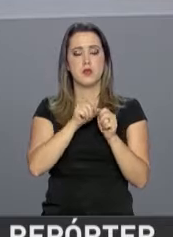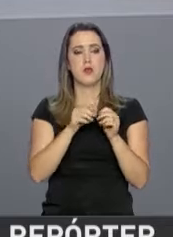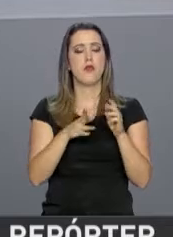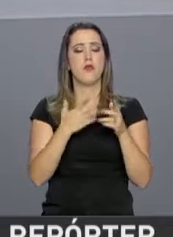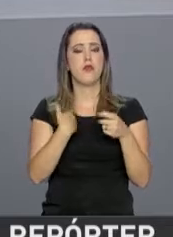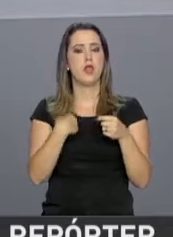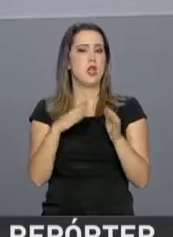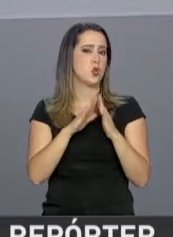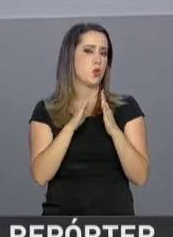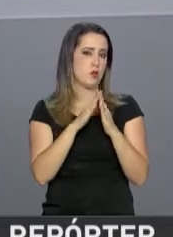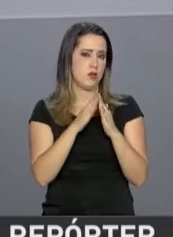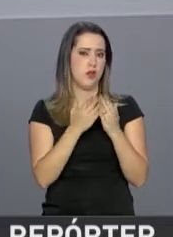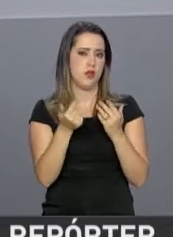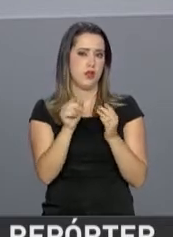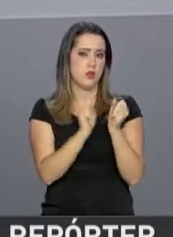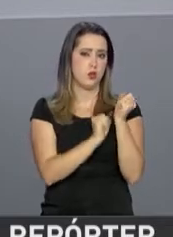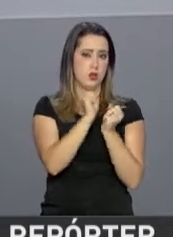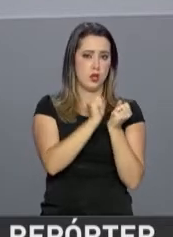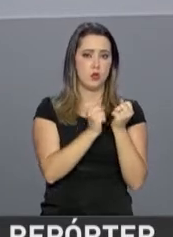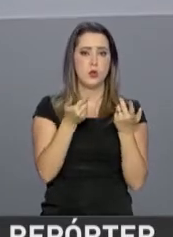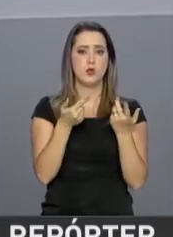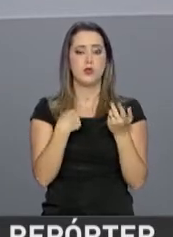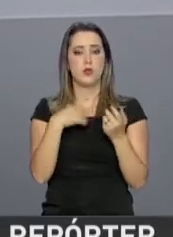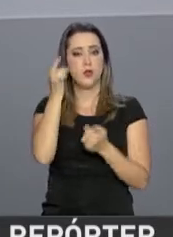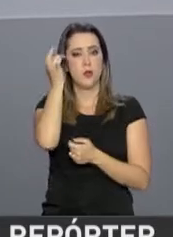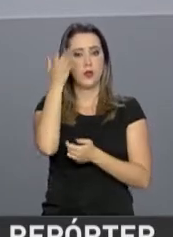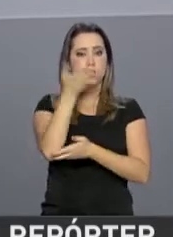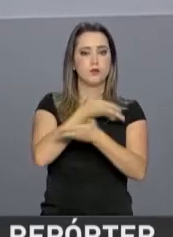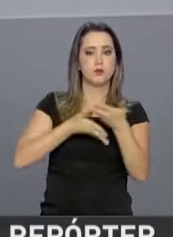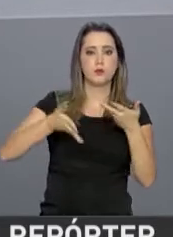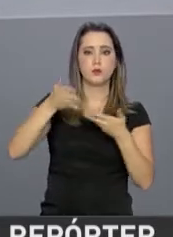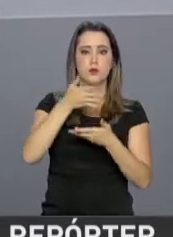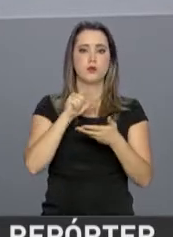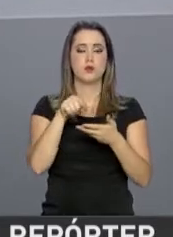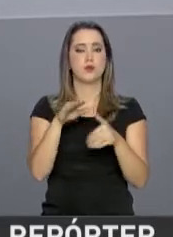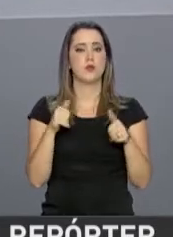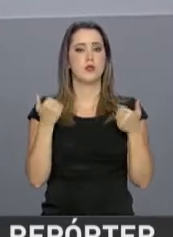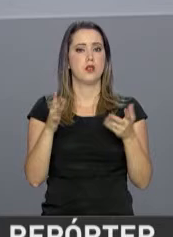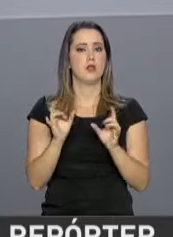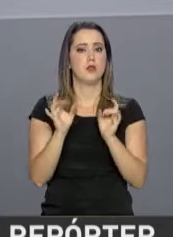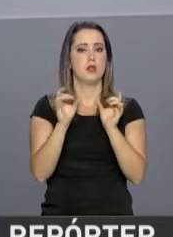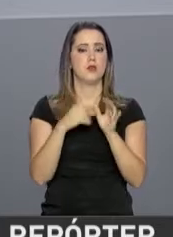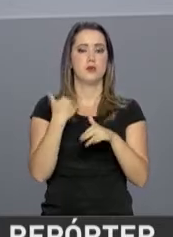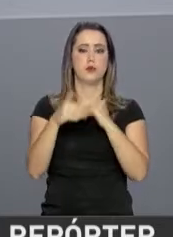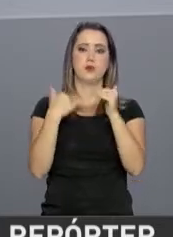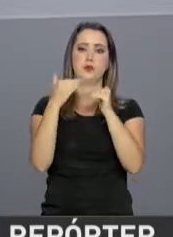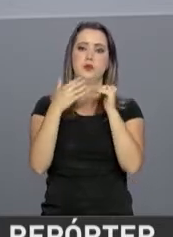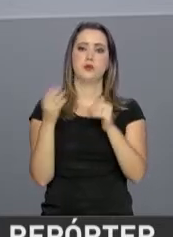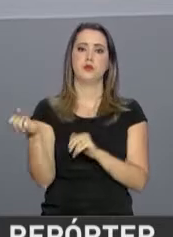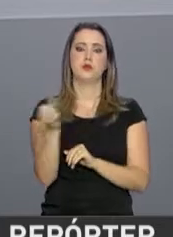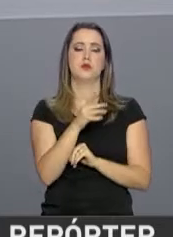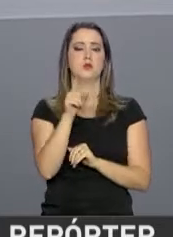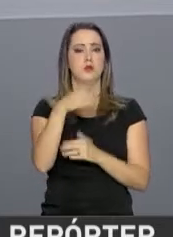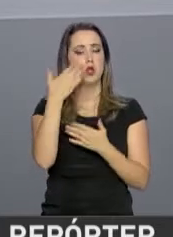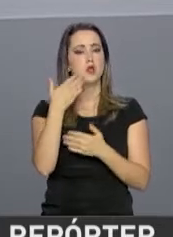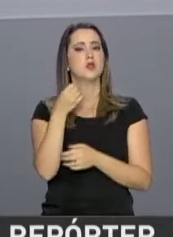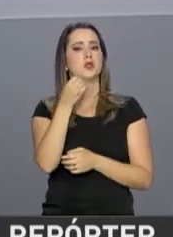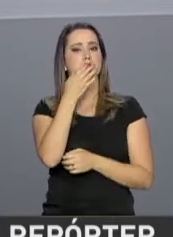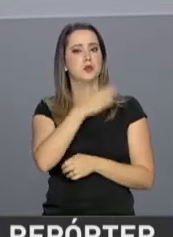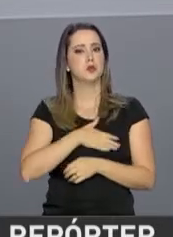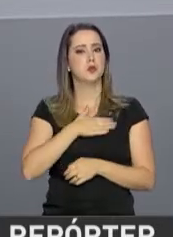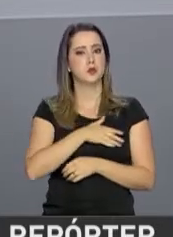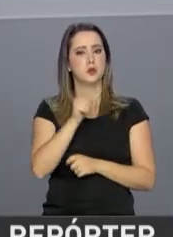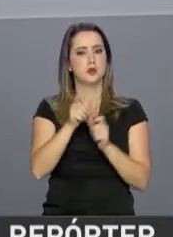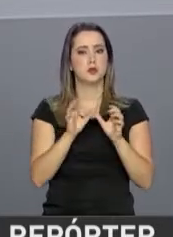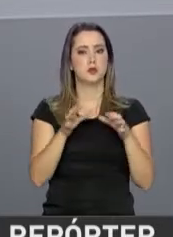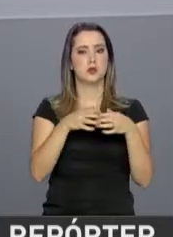sejam mais facilmente comercializados entre os estados com isso as vendas devem crescer a novidade agradou quem trabalha